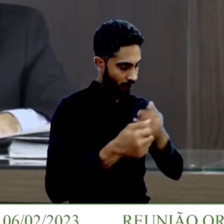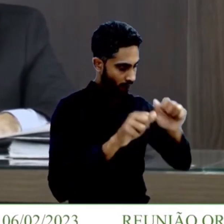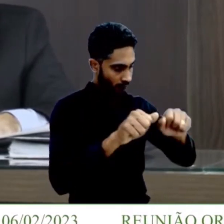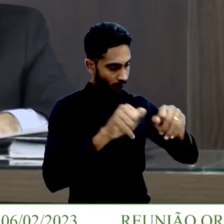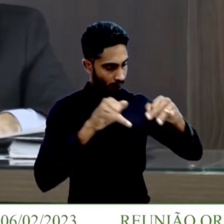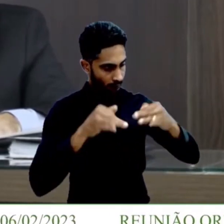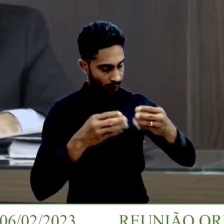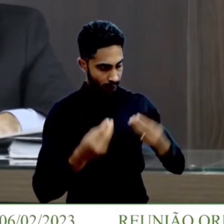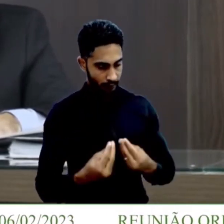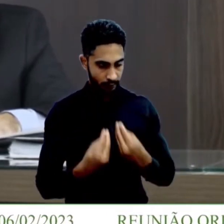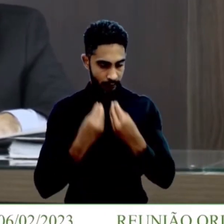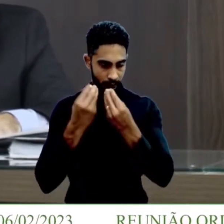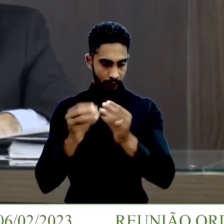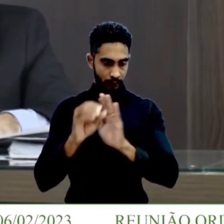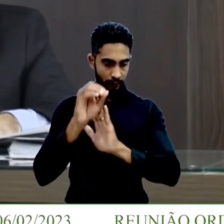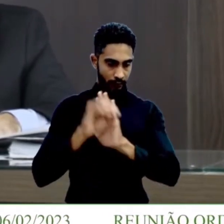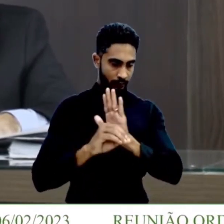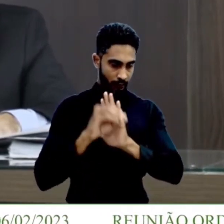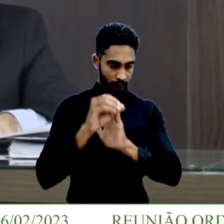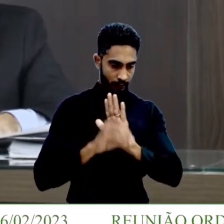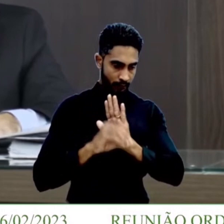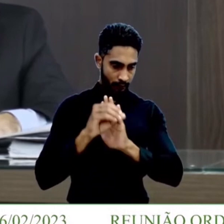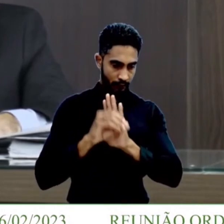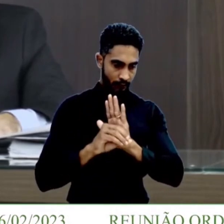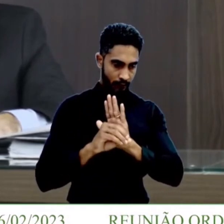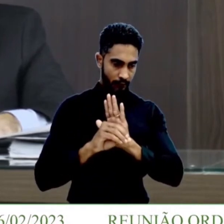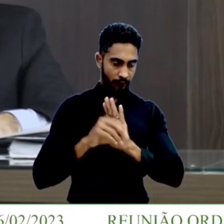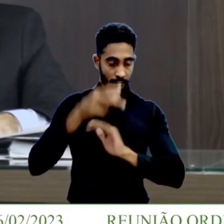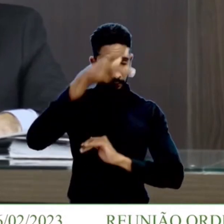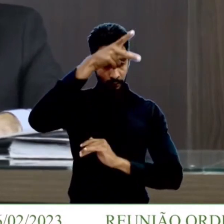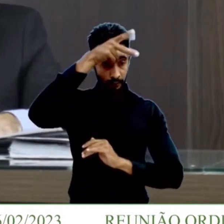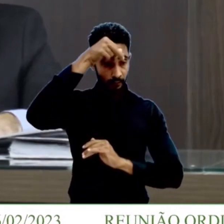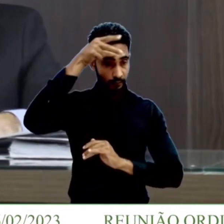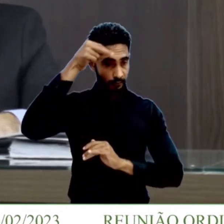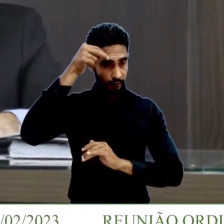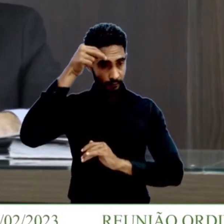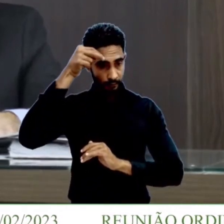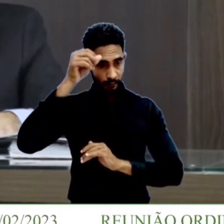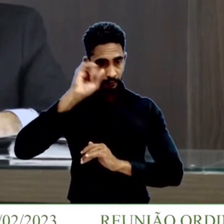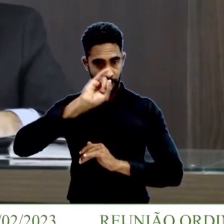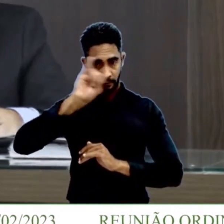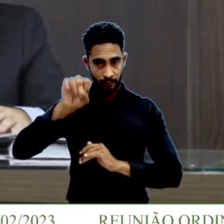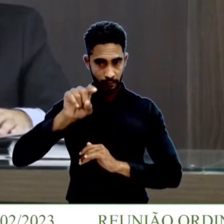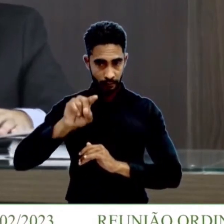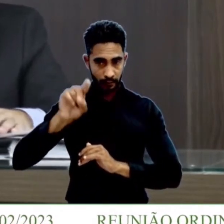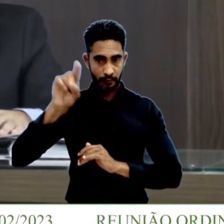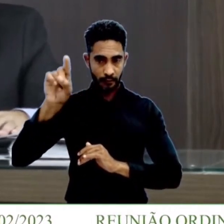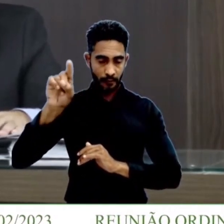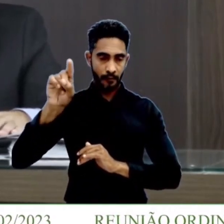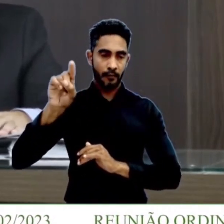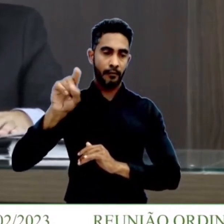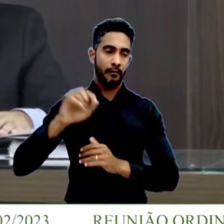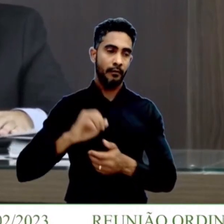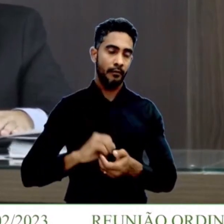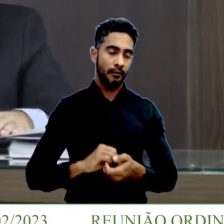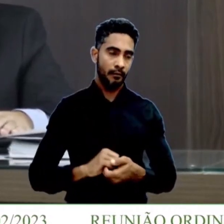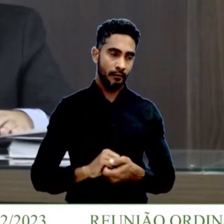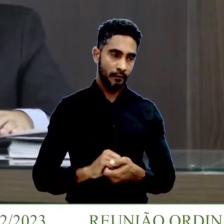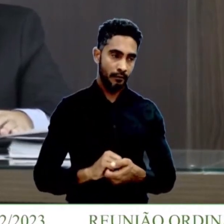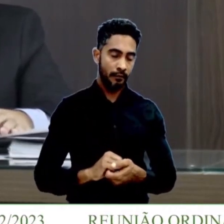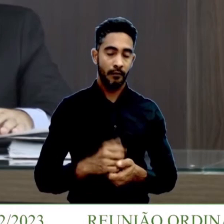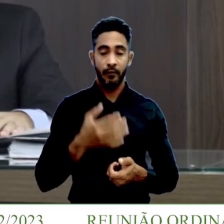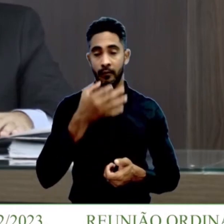o envio do ofício ao senhor prefeito municipal de Janaúba, senhor José Aparecido Mendes